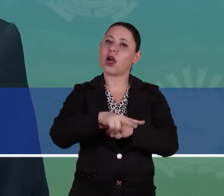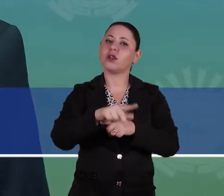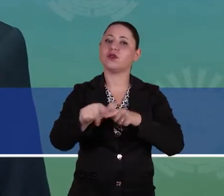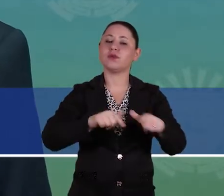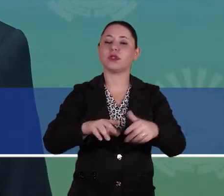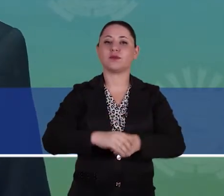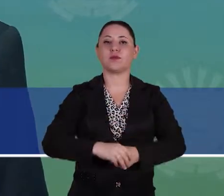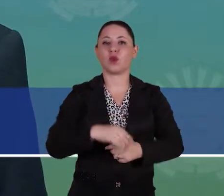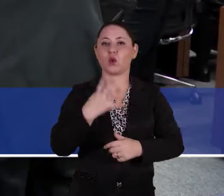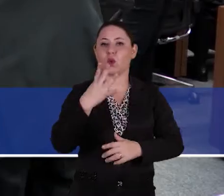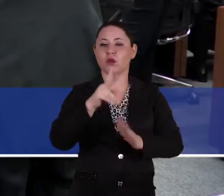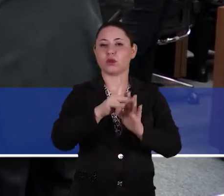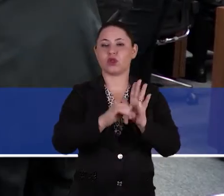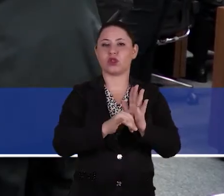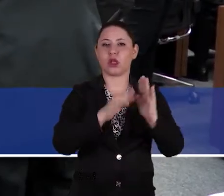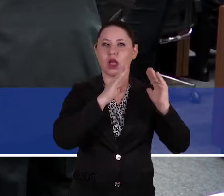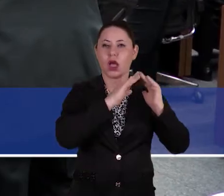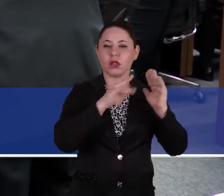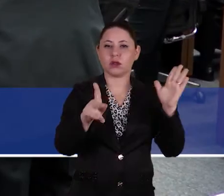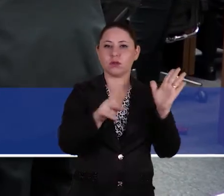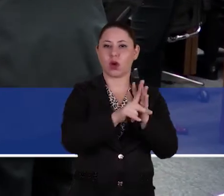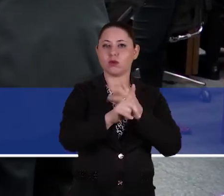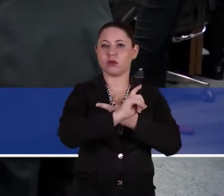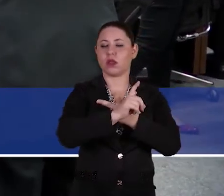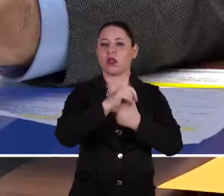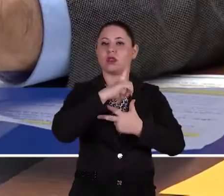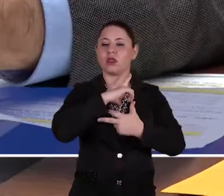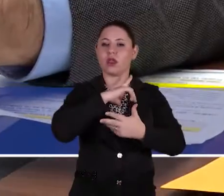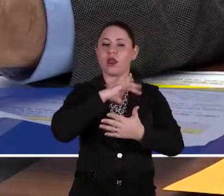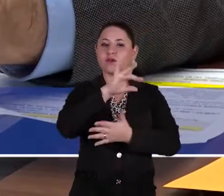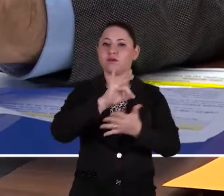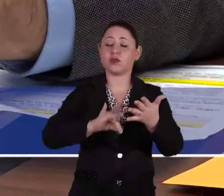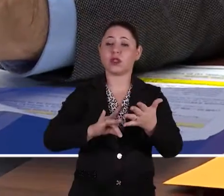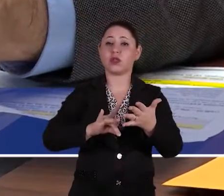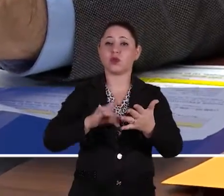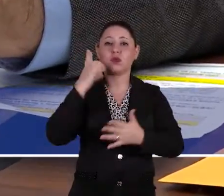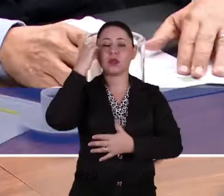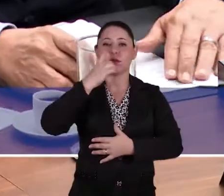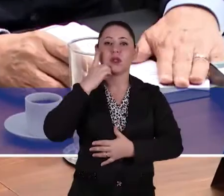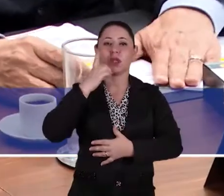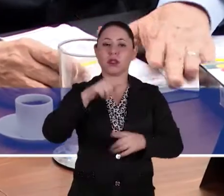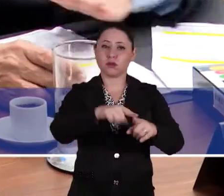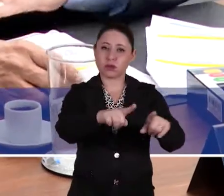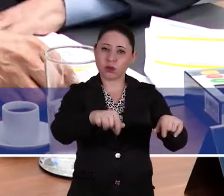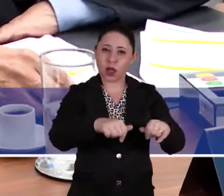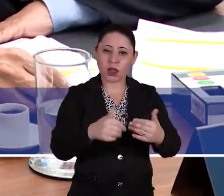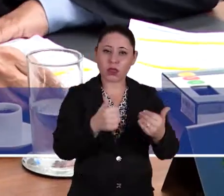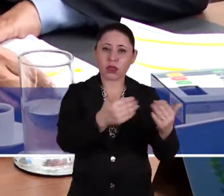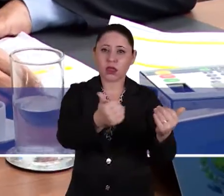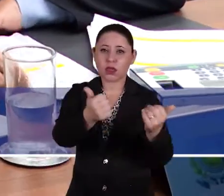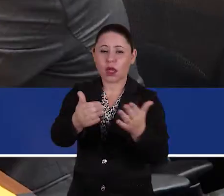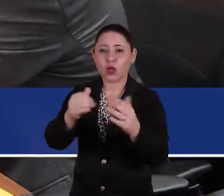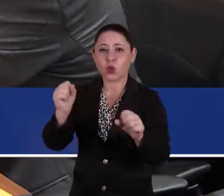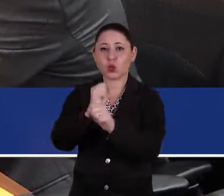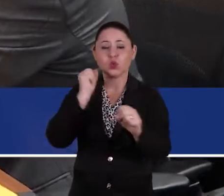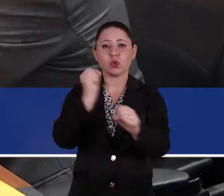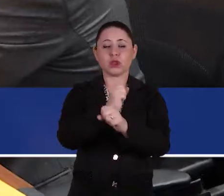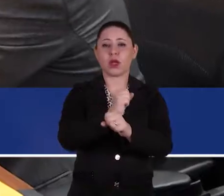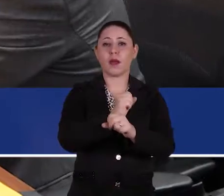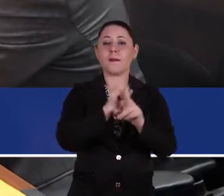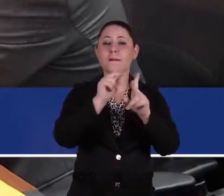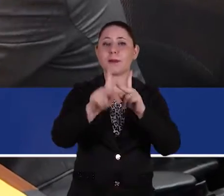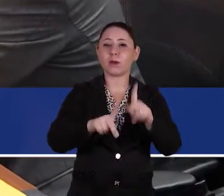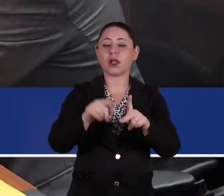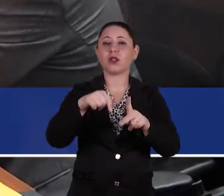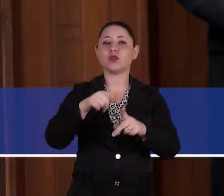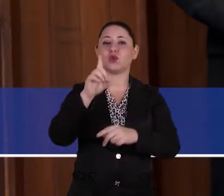e gerando empregos. 4 projetos de habitação do Executivo também tiveram o crivo dos deputados para que terrenos sejam doados, a fim de que se